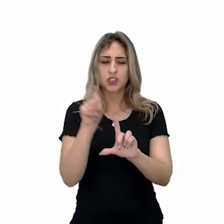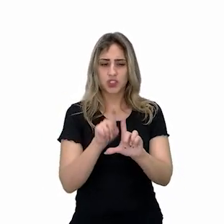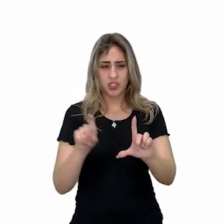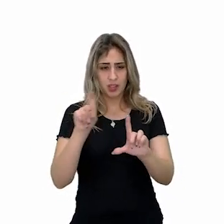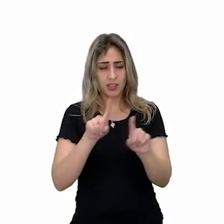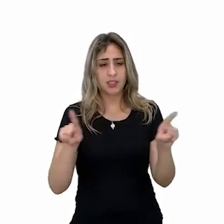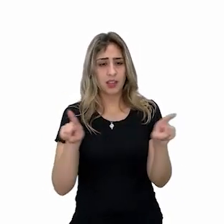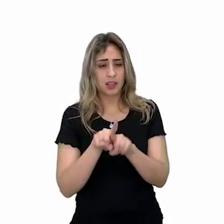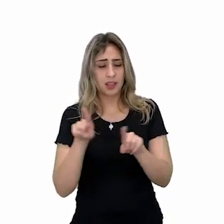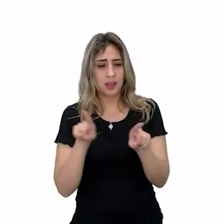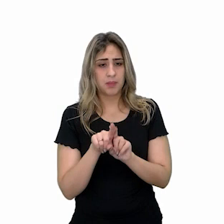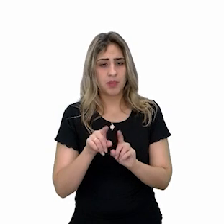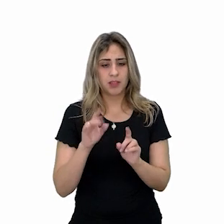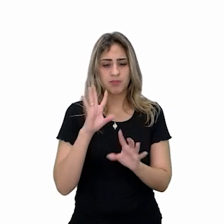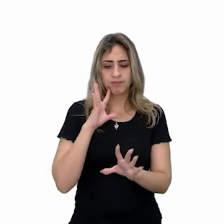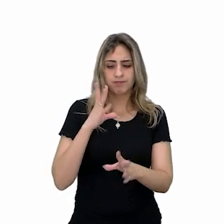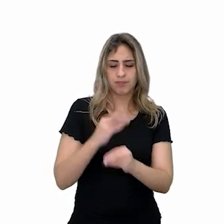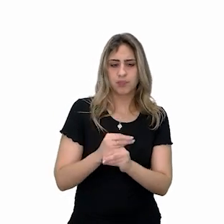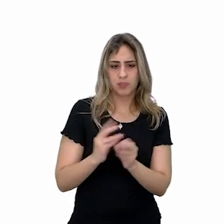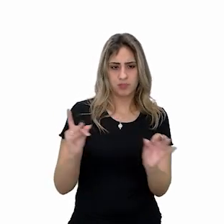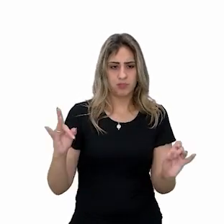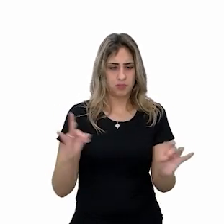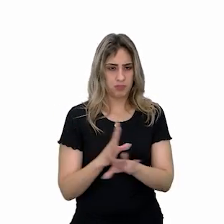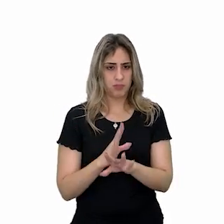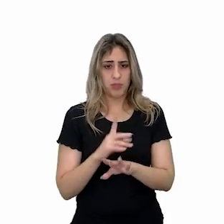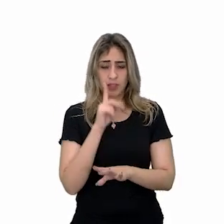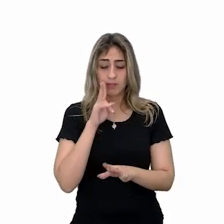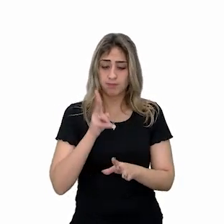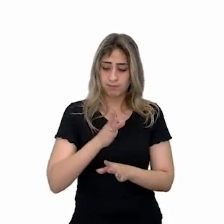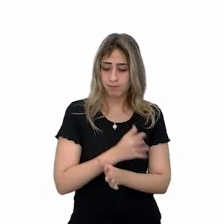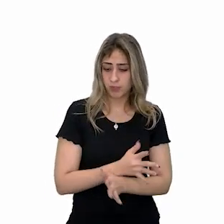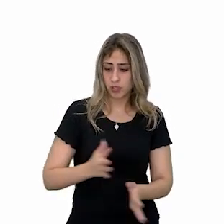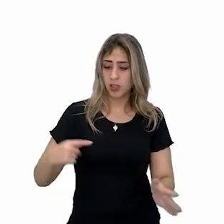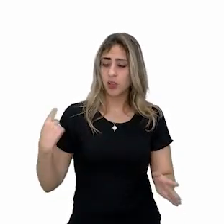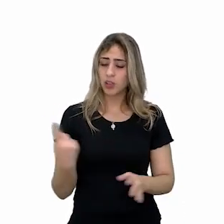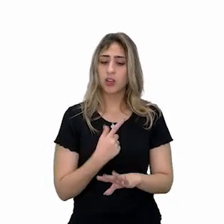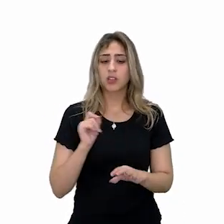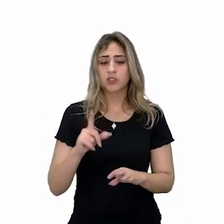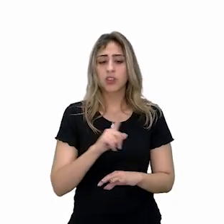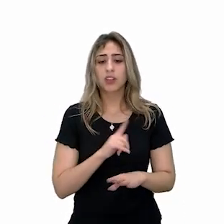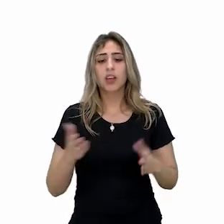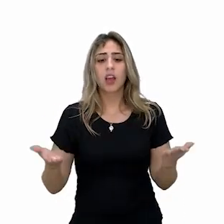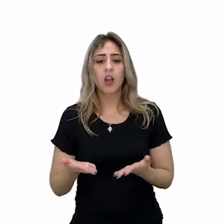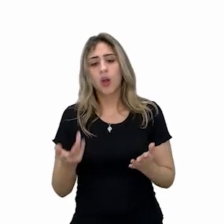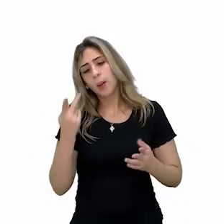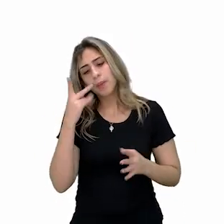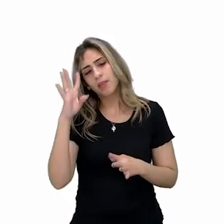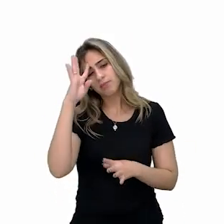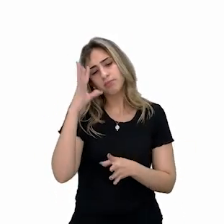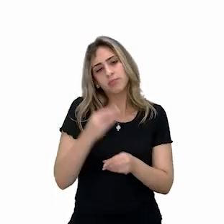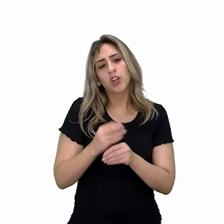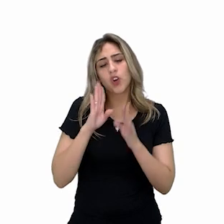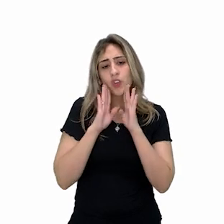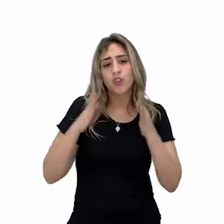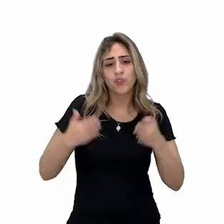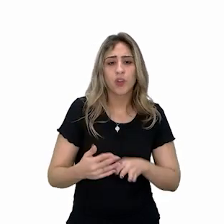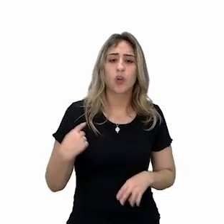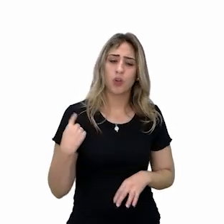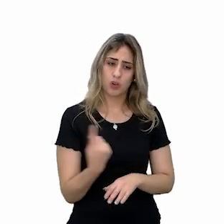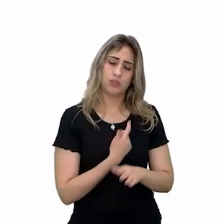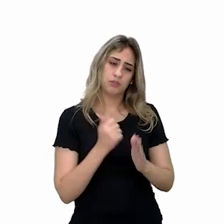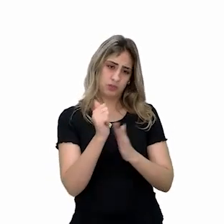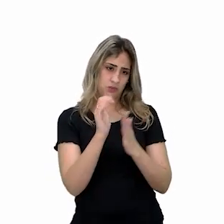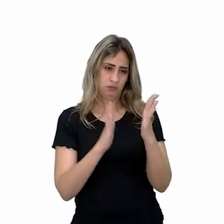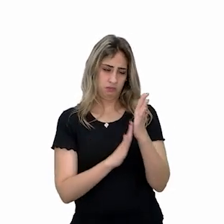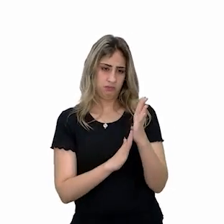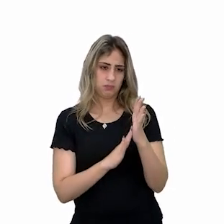digitalização e informatização, tá? Então, seguindo, o que a gente vai ter agora para a gente entender? O foco na nossa